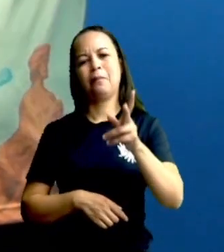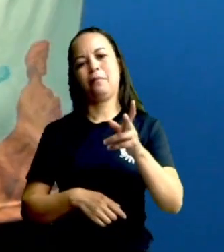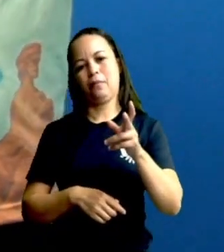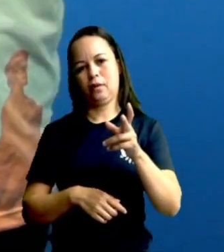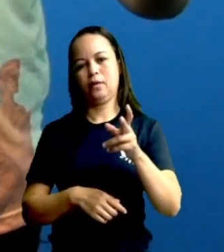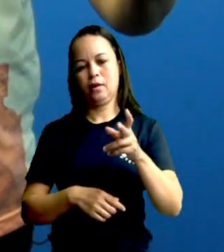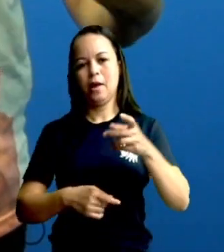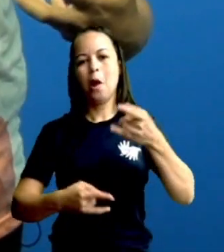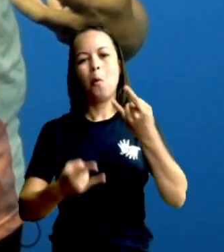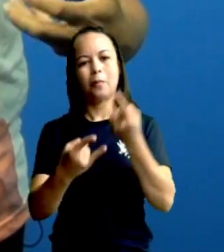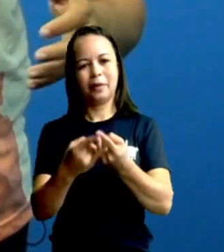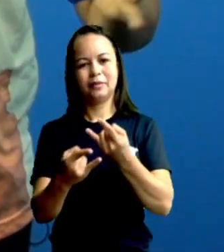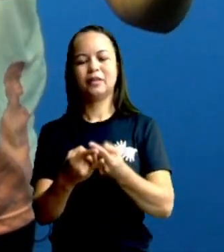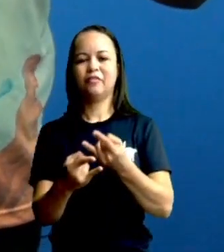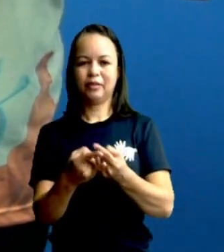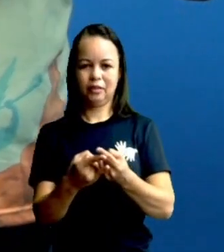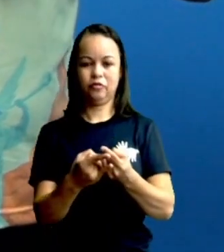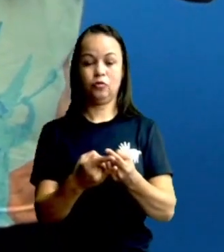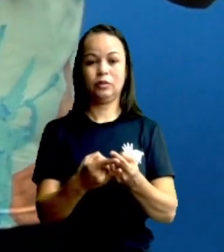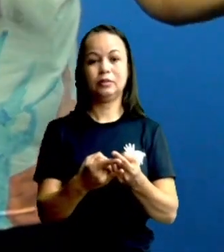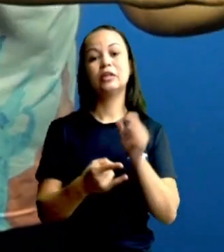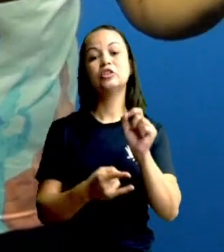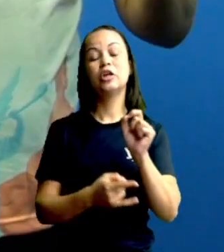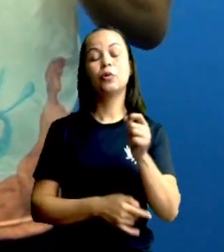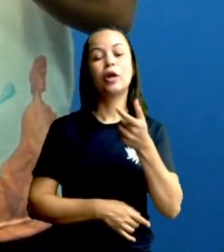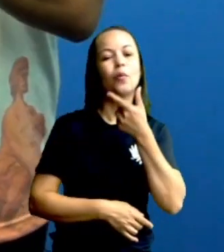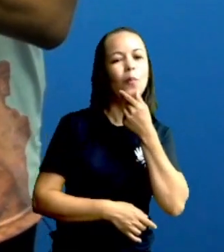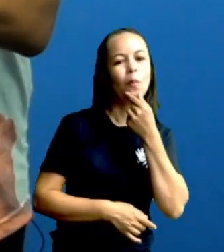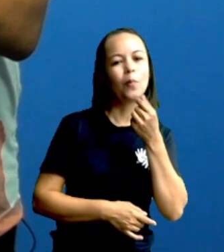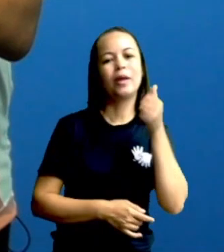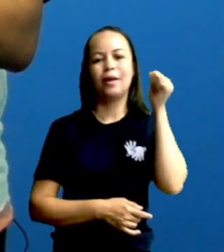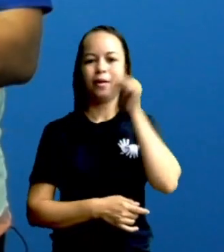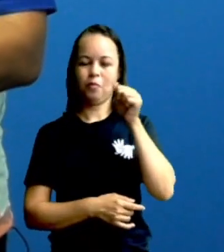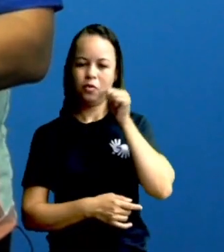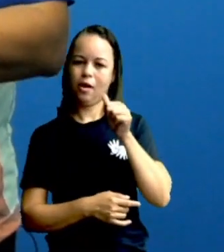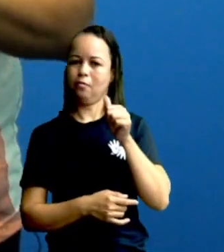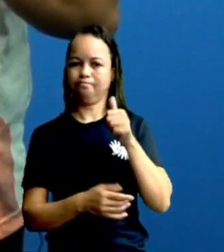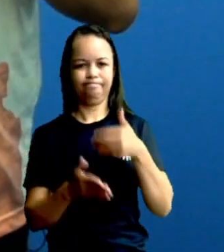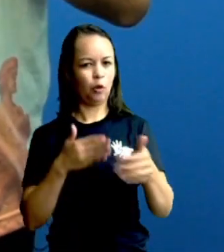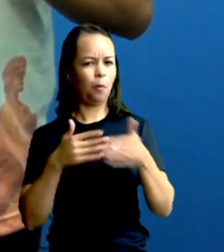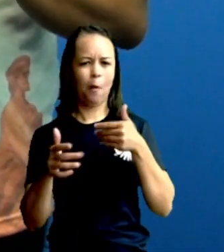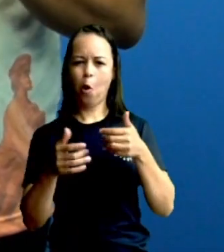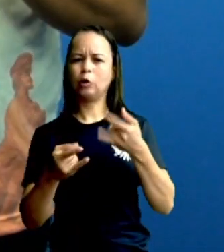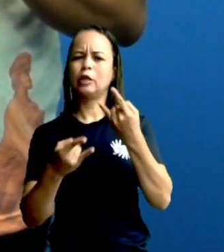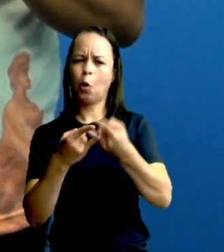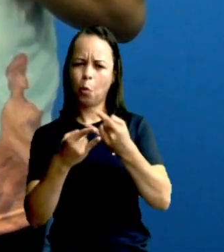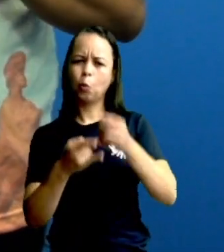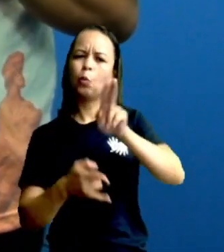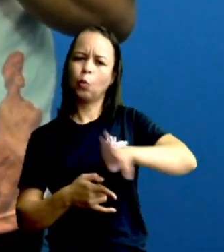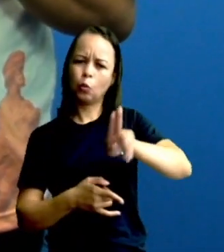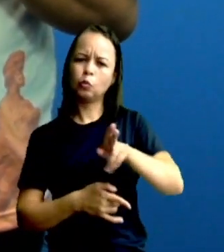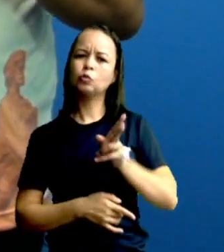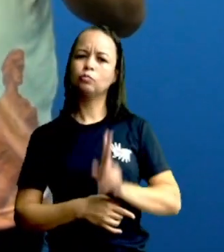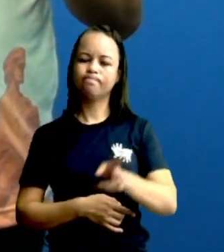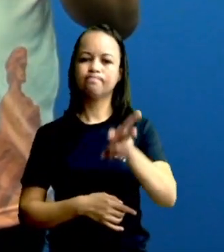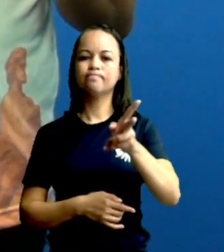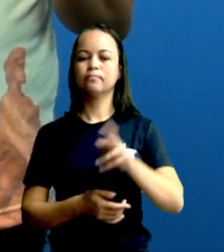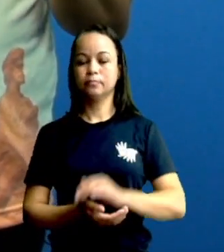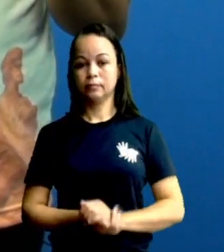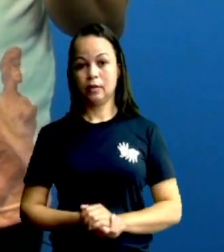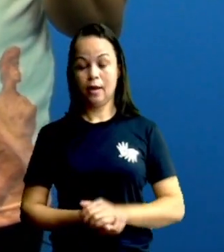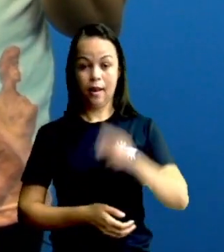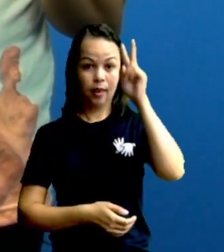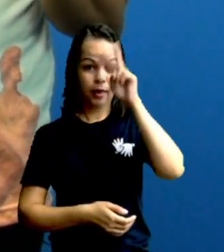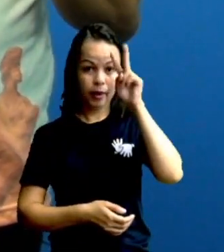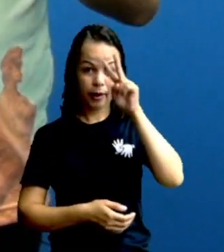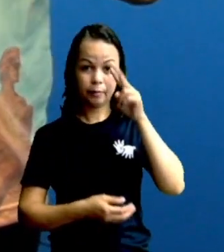importantíssimos preservativos. Seja ele de masculino, seja ele feminino. E o que é mais interessante, lembre-se que eles